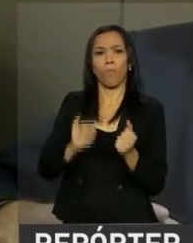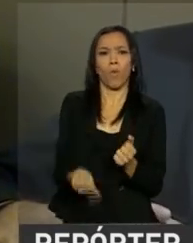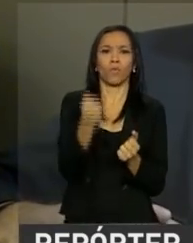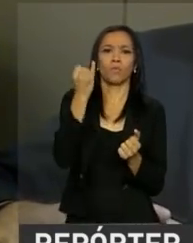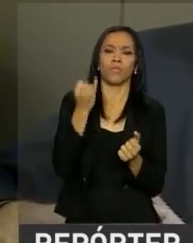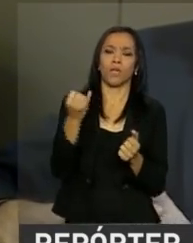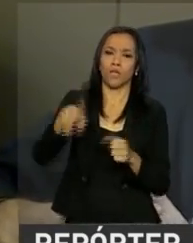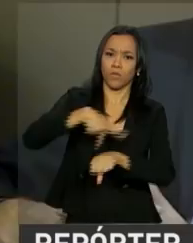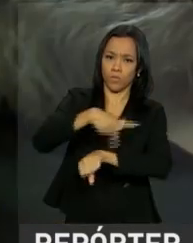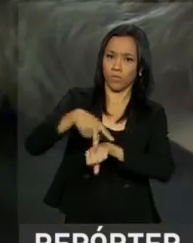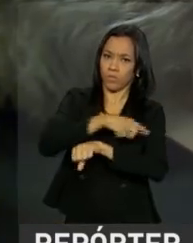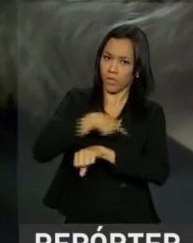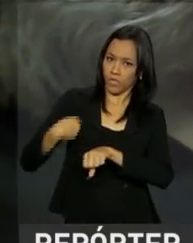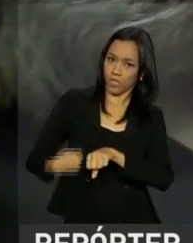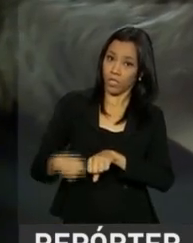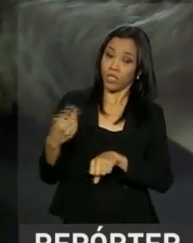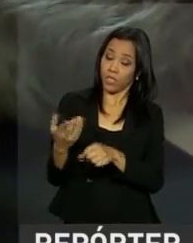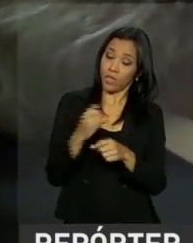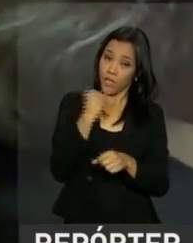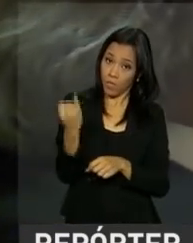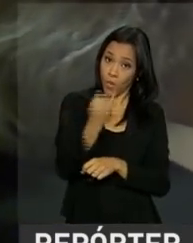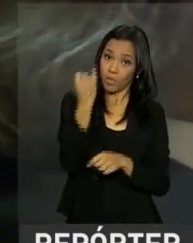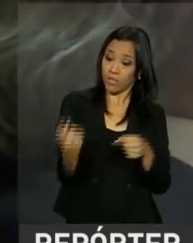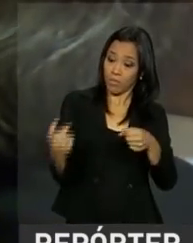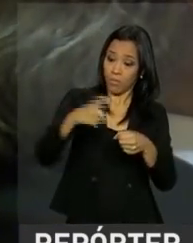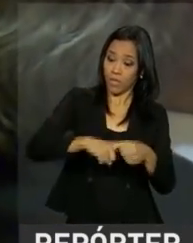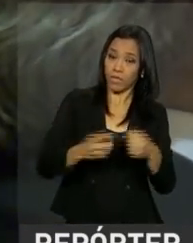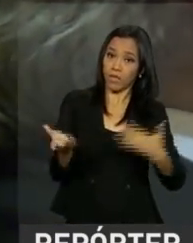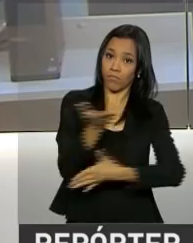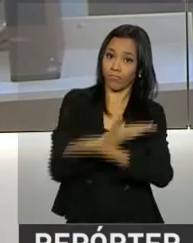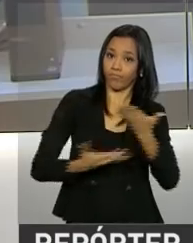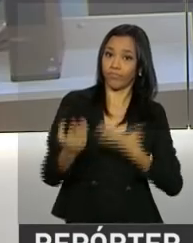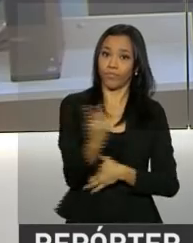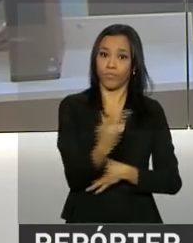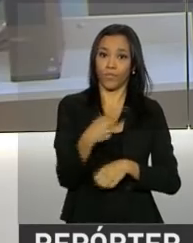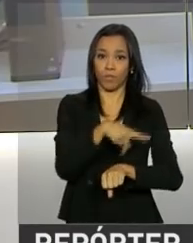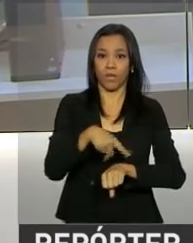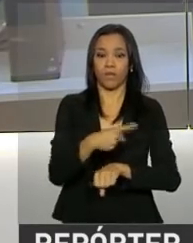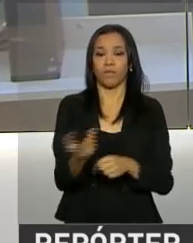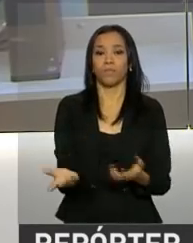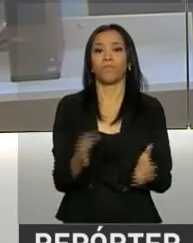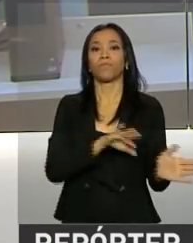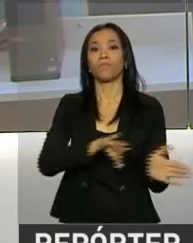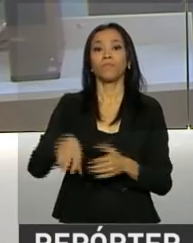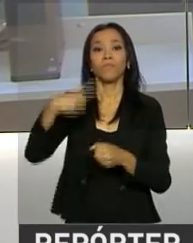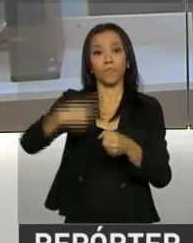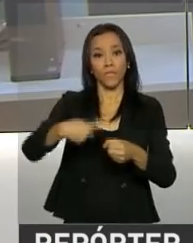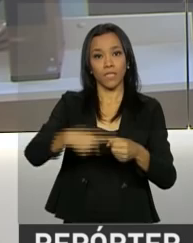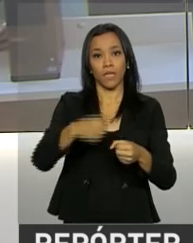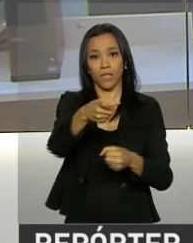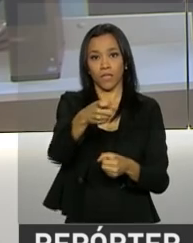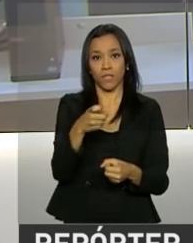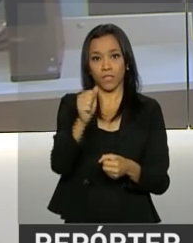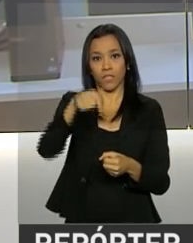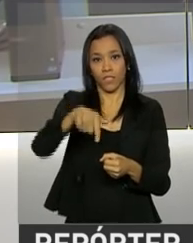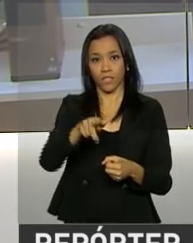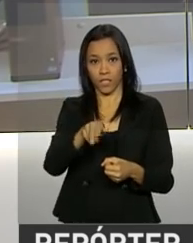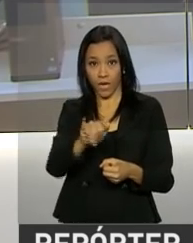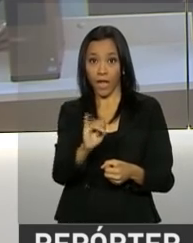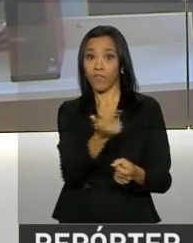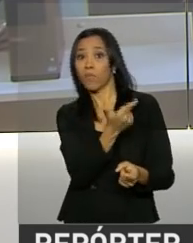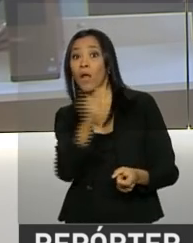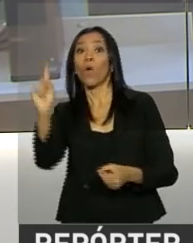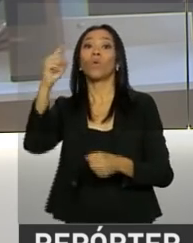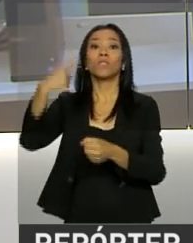e ressaltou a importância da parceria entre os dois países. E de Xangai, Michel Temer foi para a cidade de